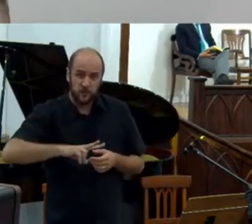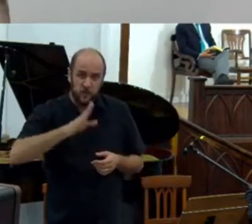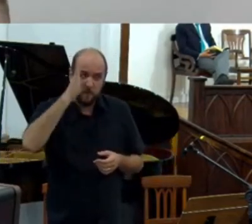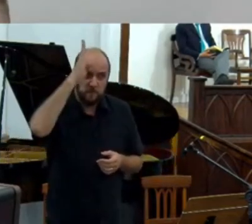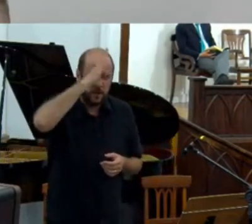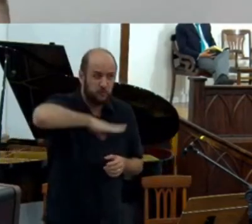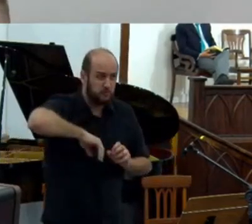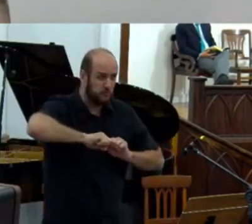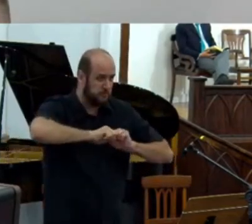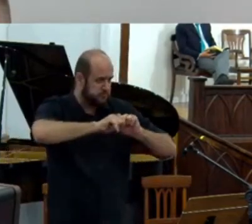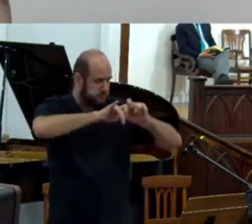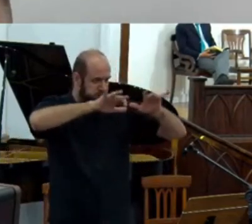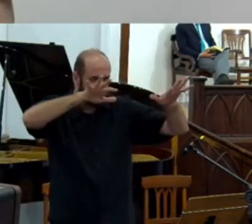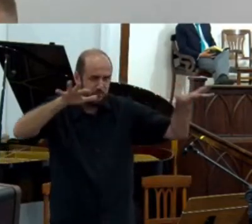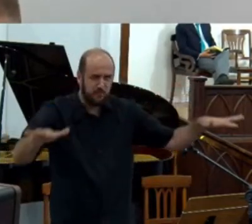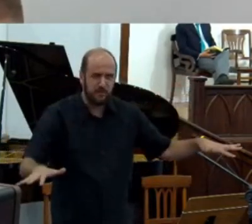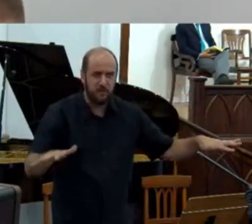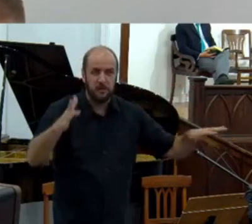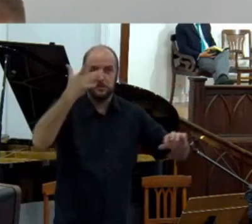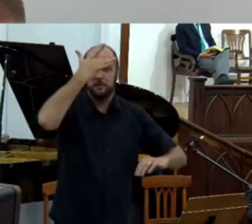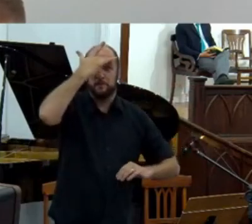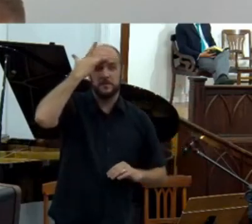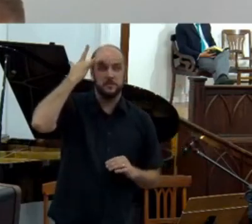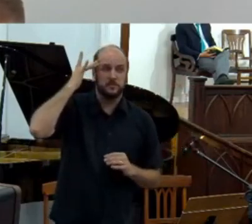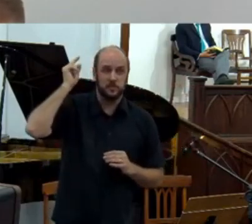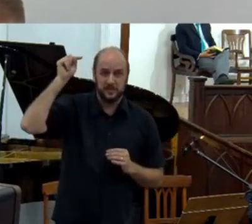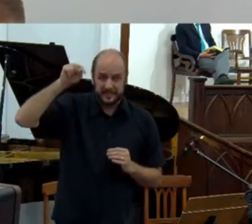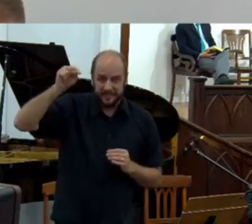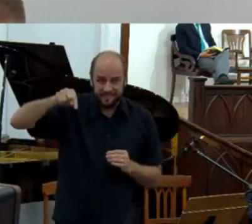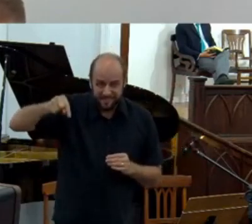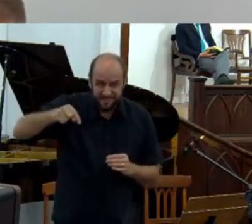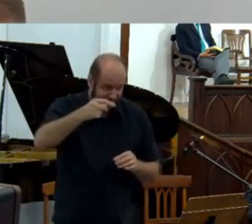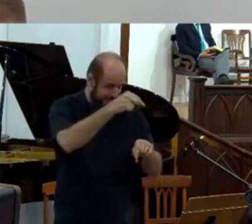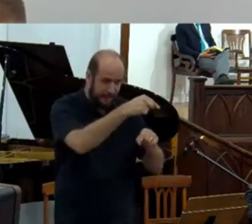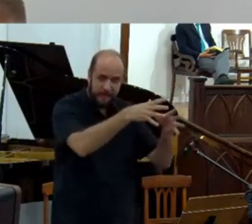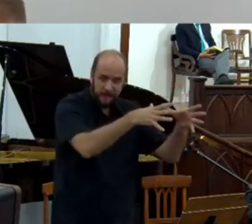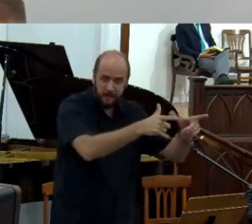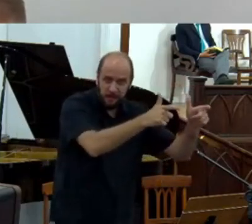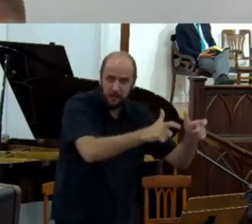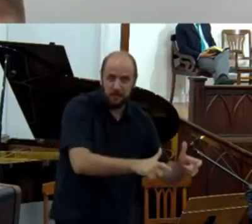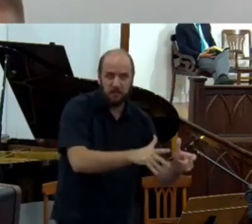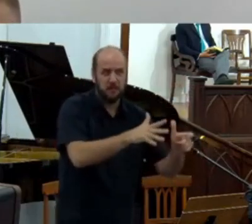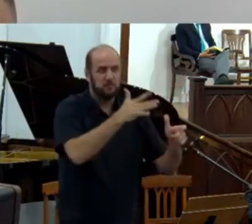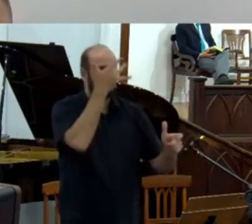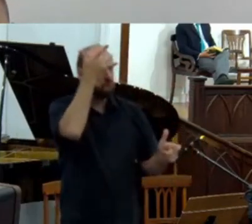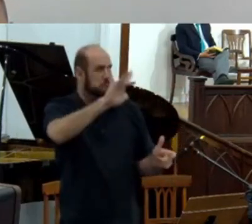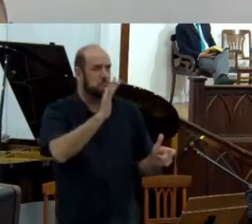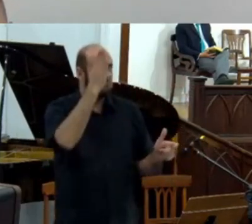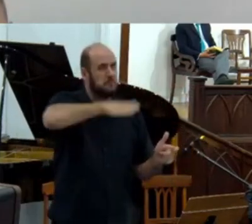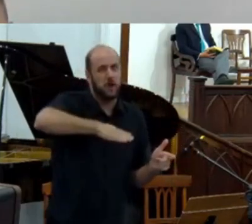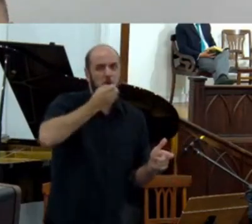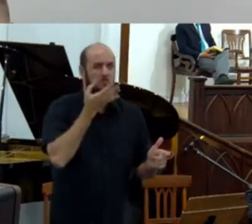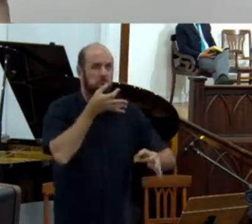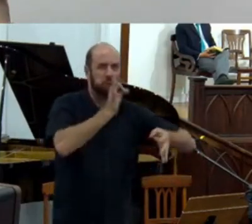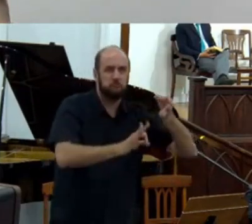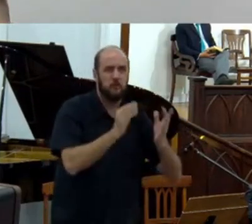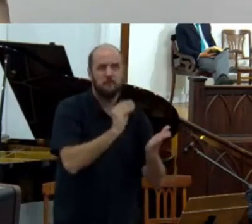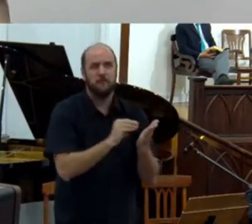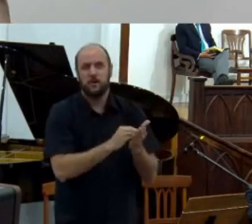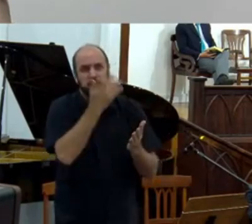se espalhou a tal ponto, as pessoas que estavam inseridas ali já nem se julgavam mais se os seus atos eram justos ou